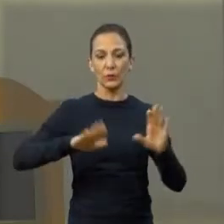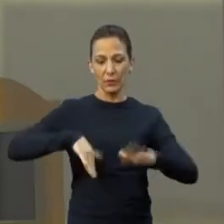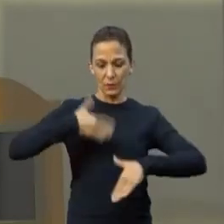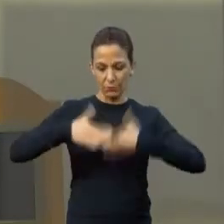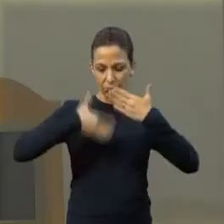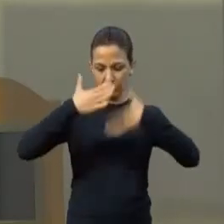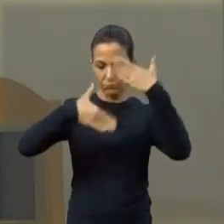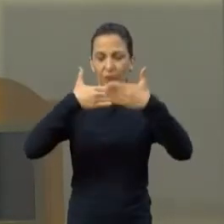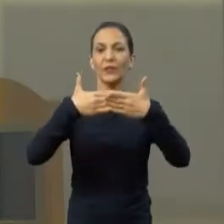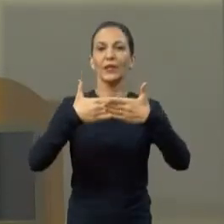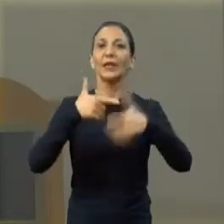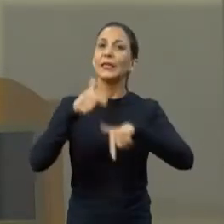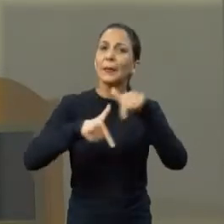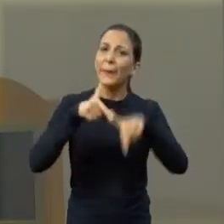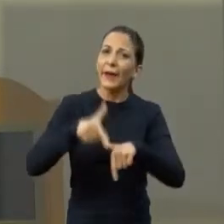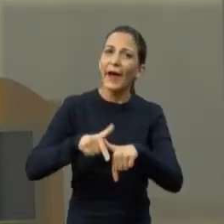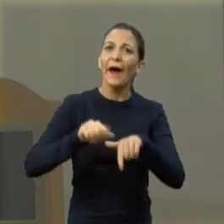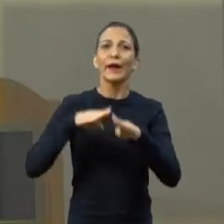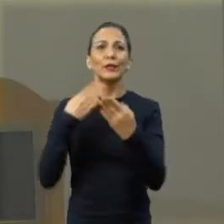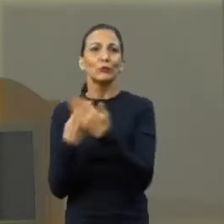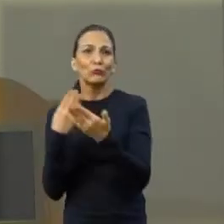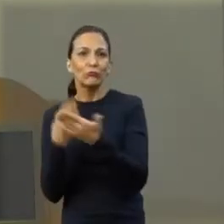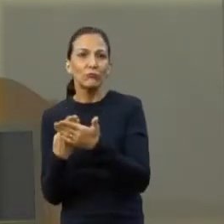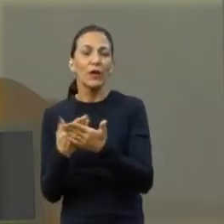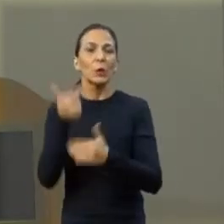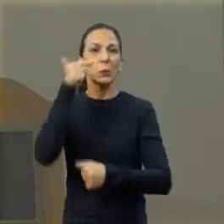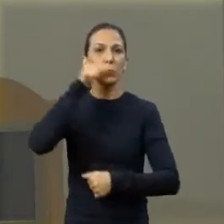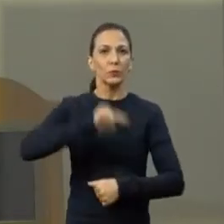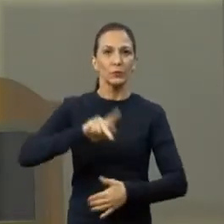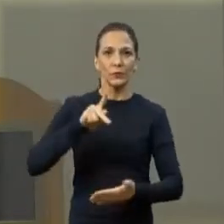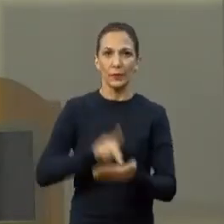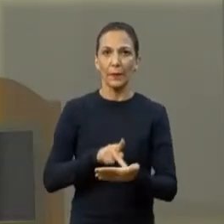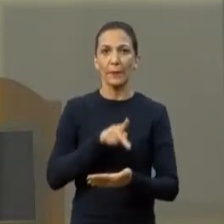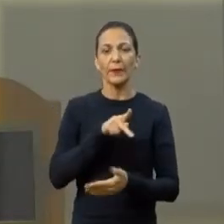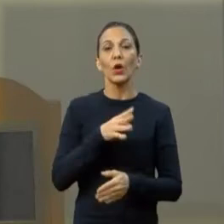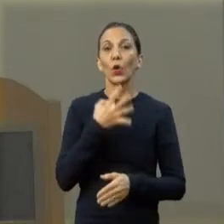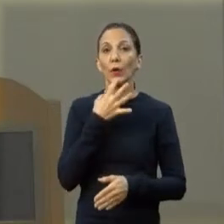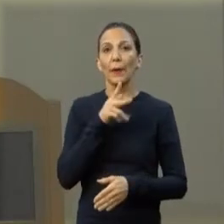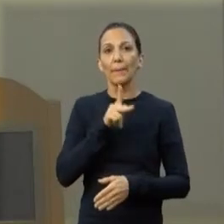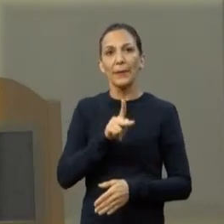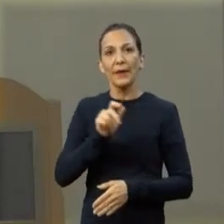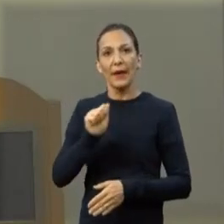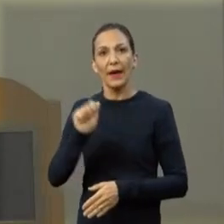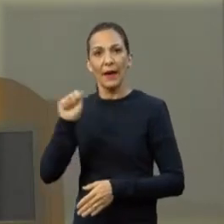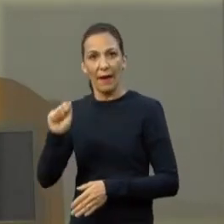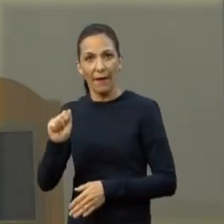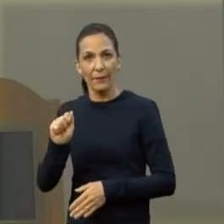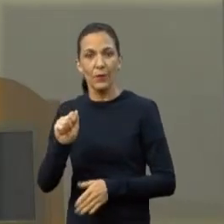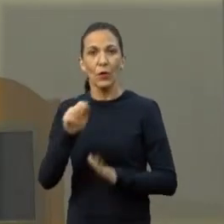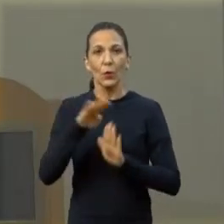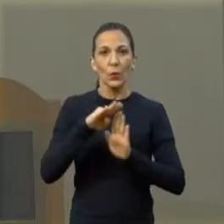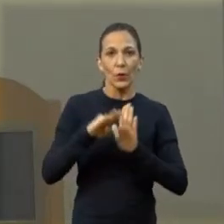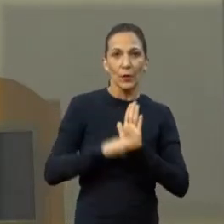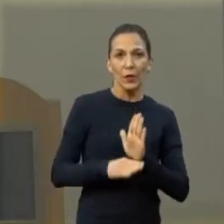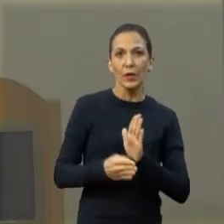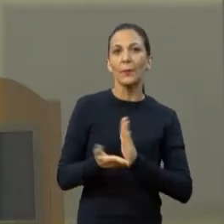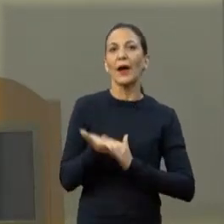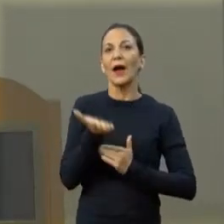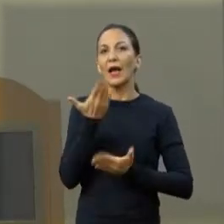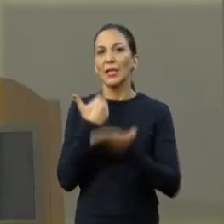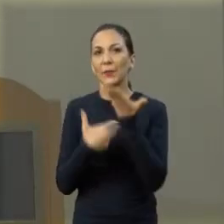estudo quem conhece o pa que é o programa de aquisição de alimentos